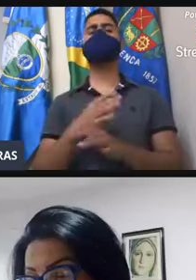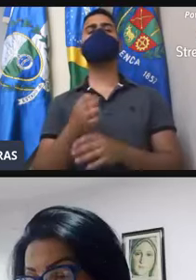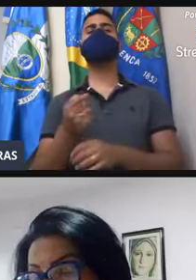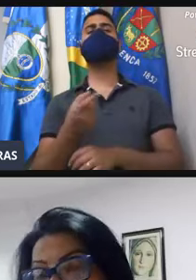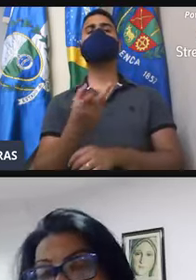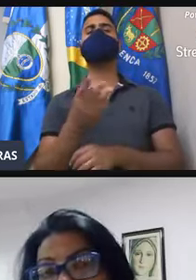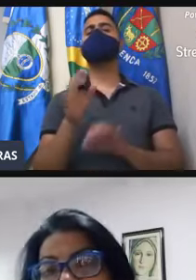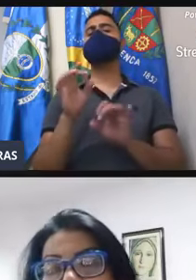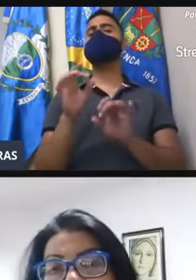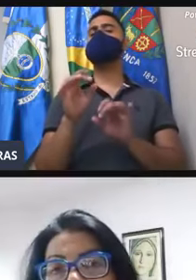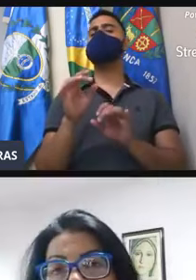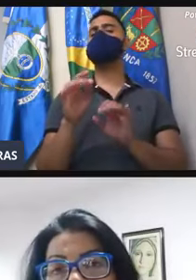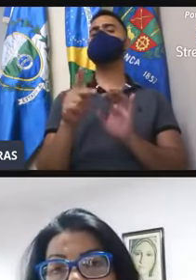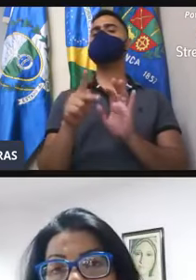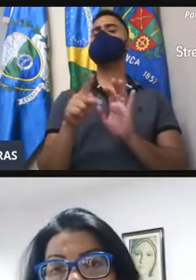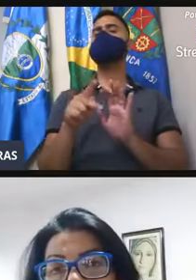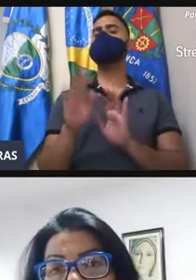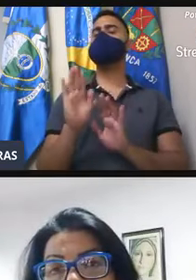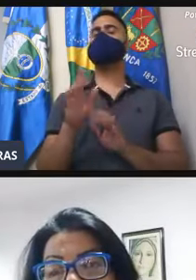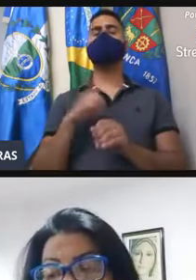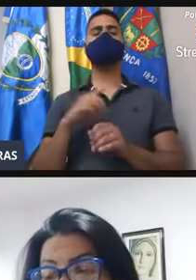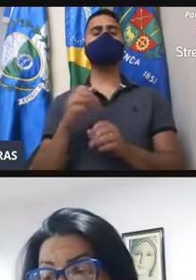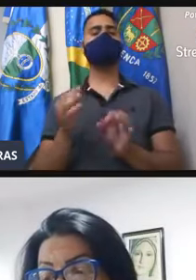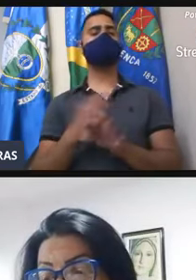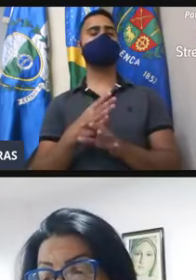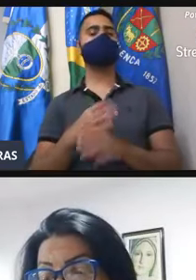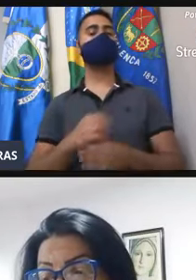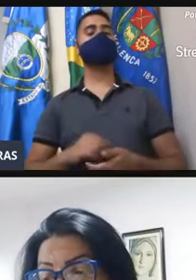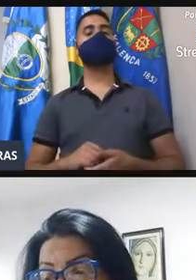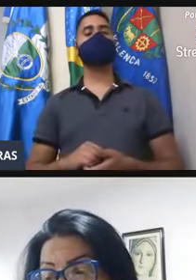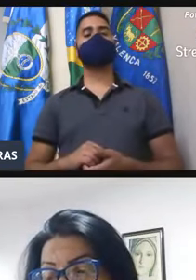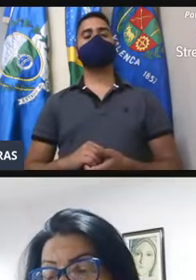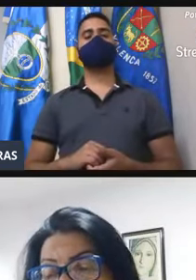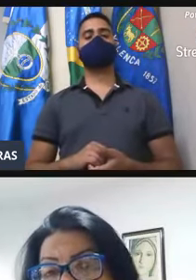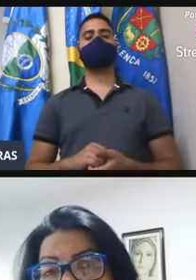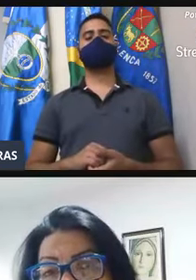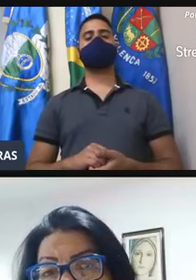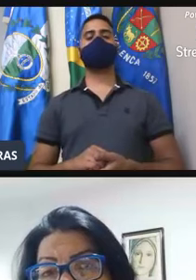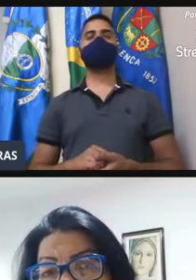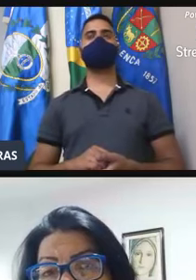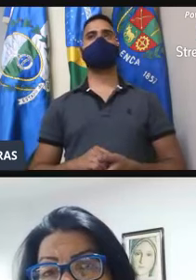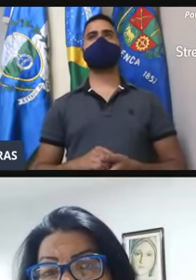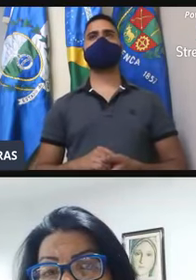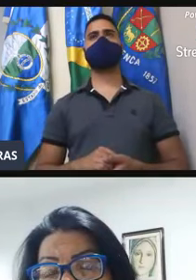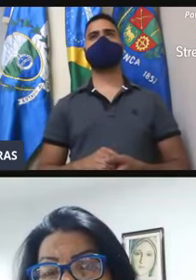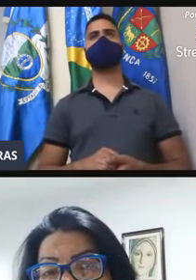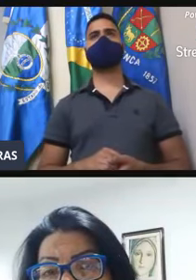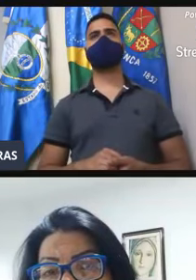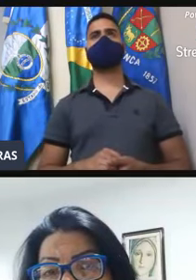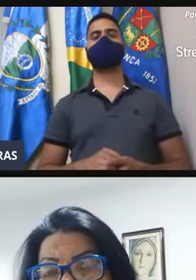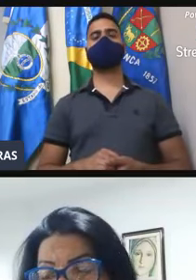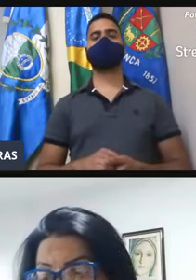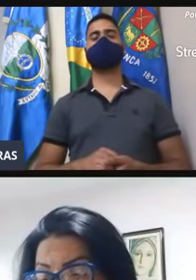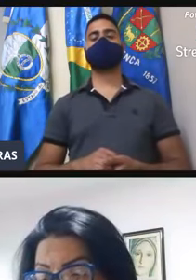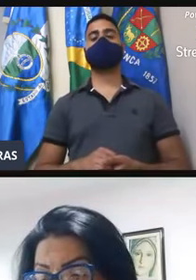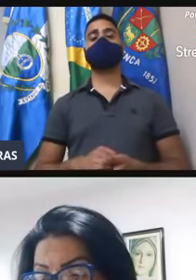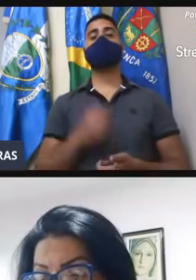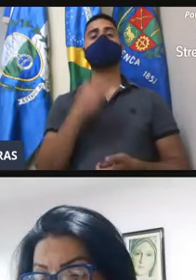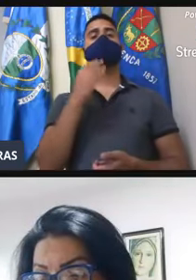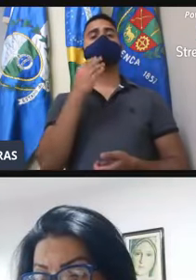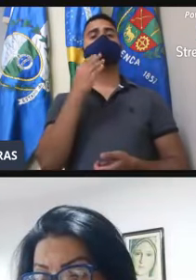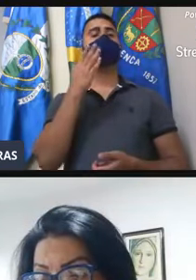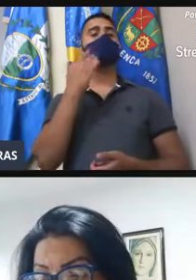um valor específico. A parte de alimentos é um total de